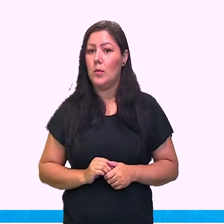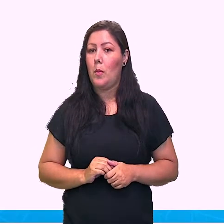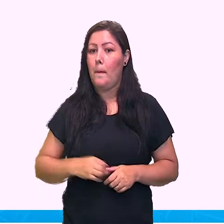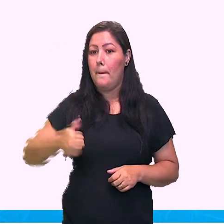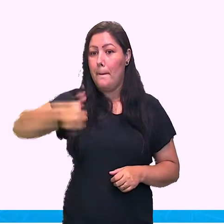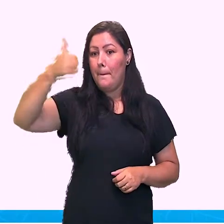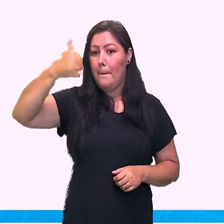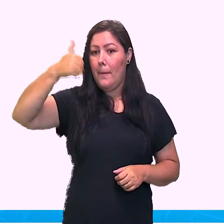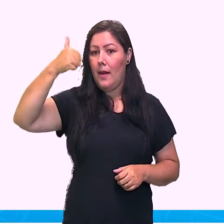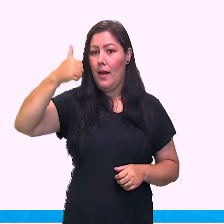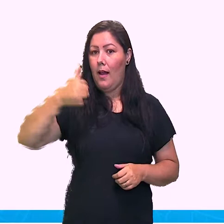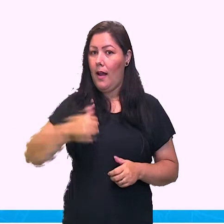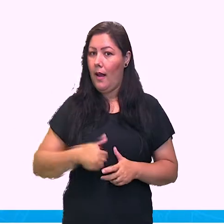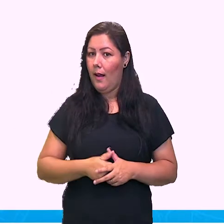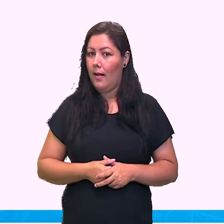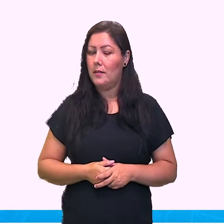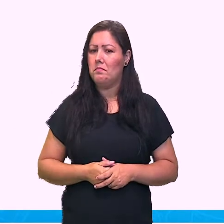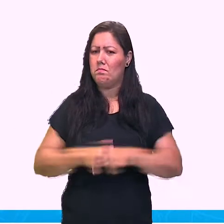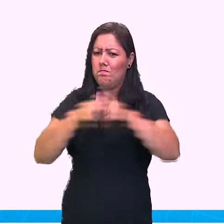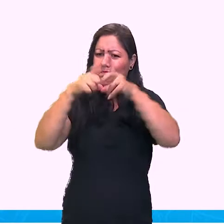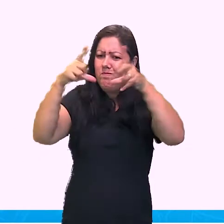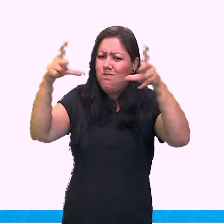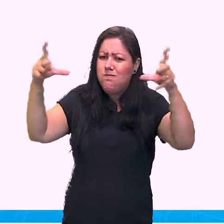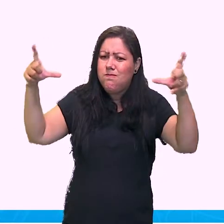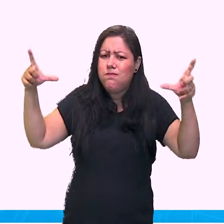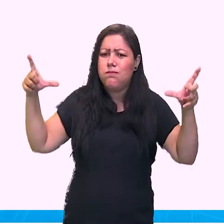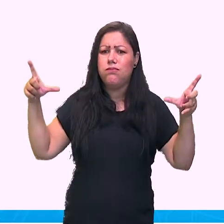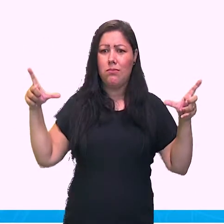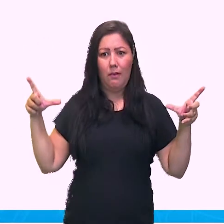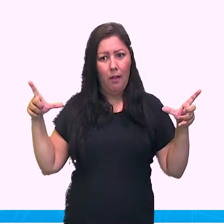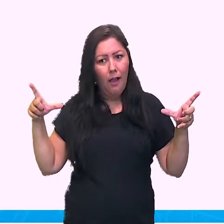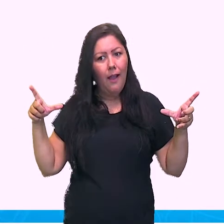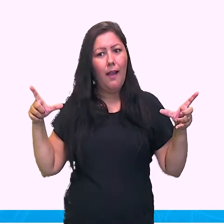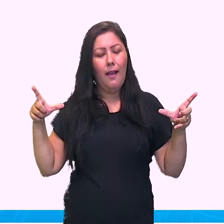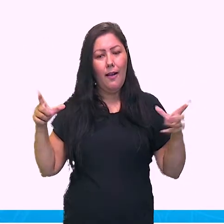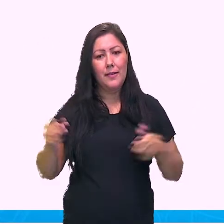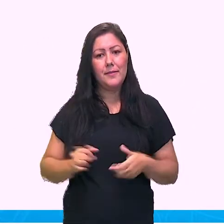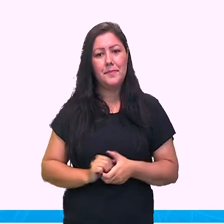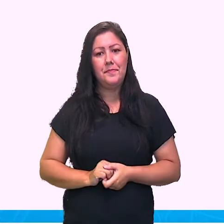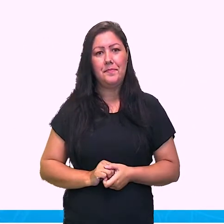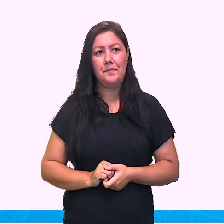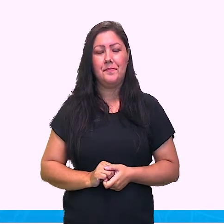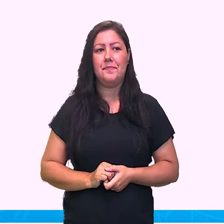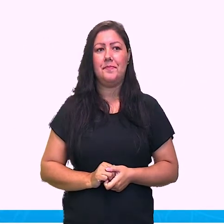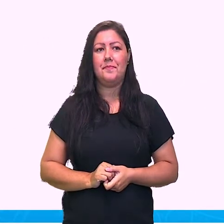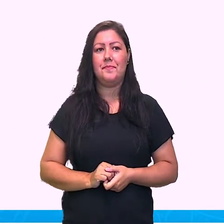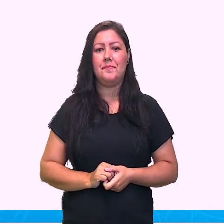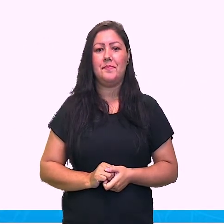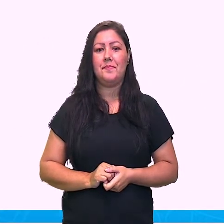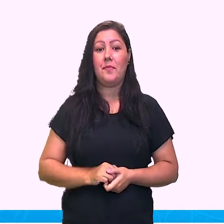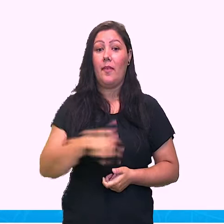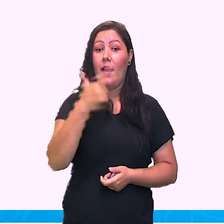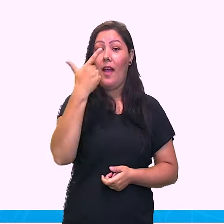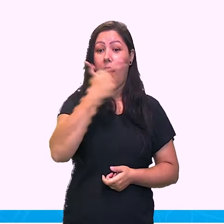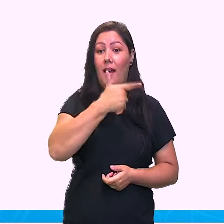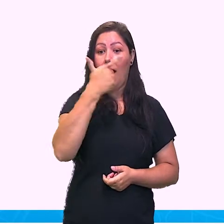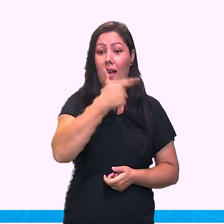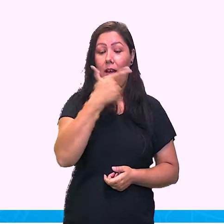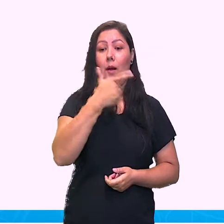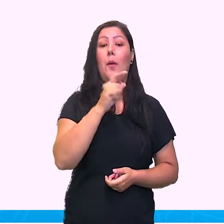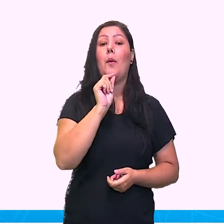Primeiro lugar, certo? Preste atenção nisso agora. Segundo